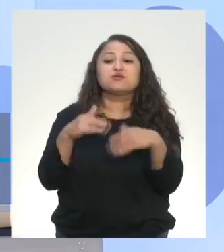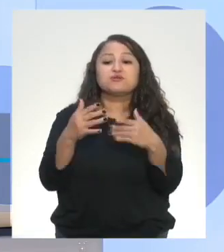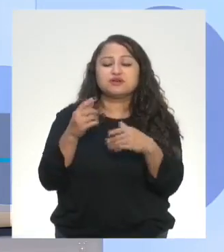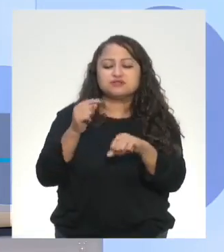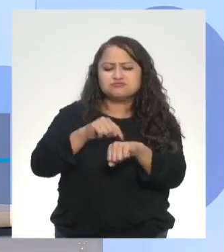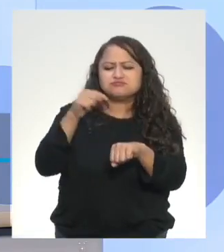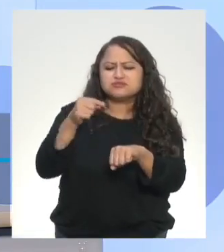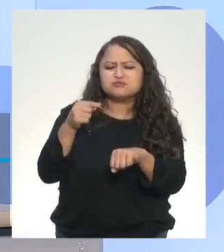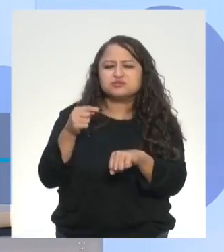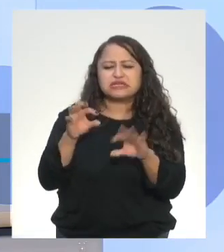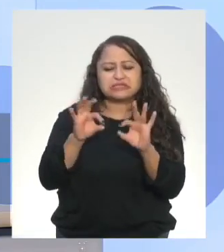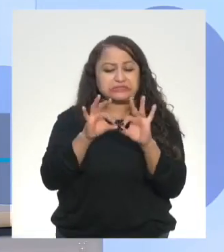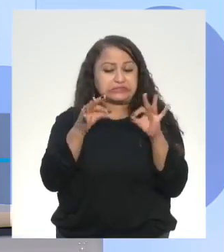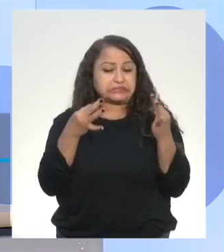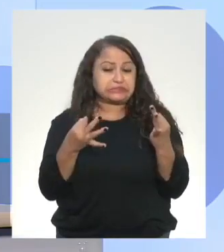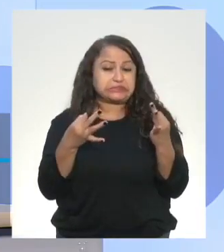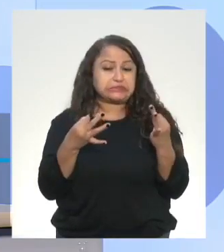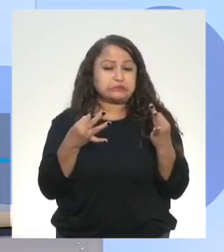observe a atividade.